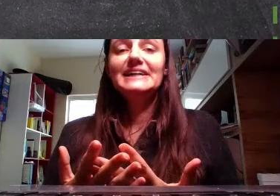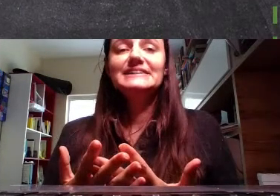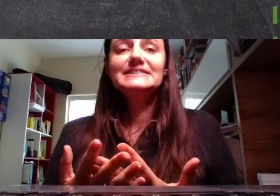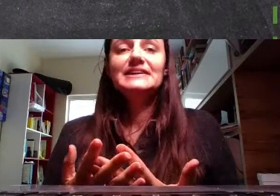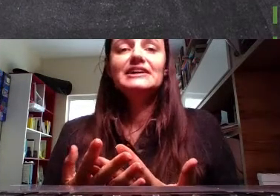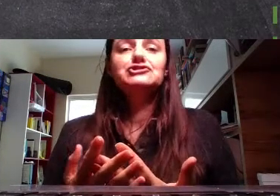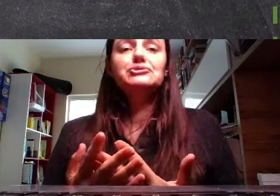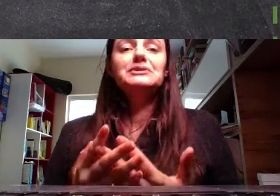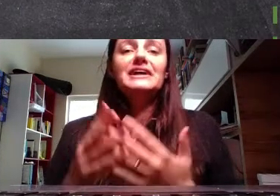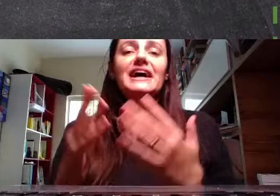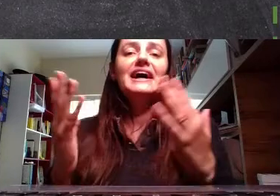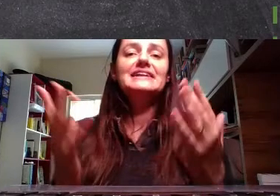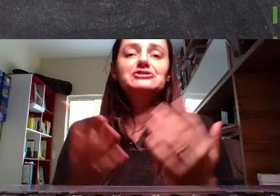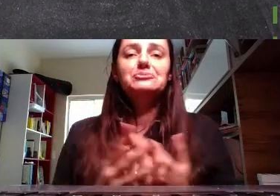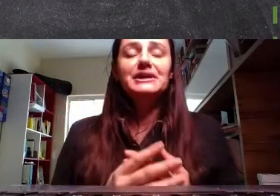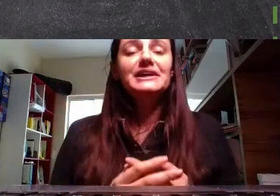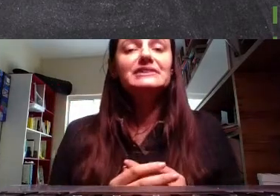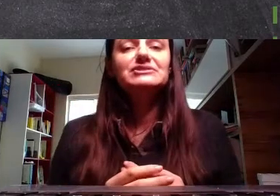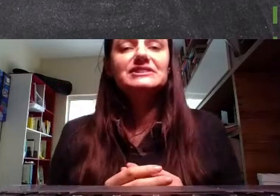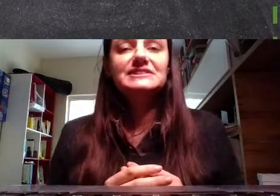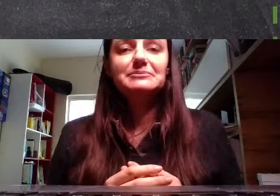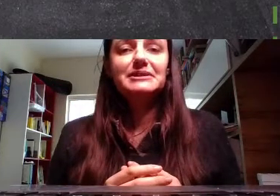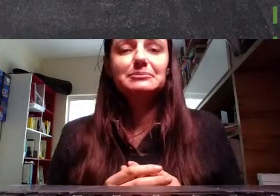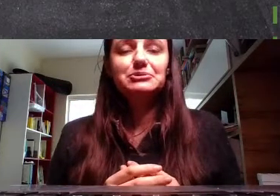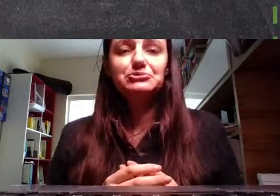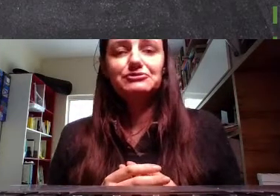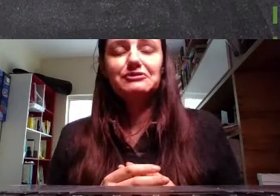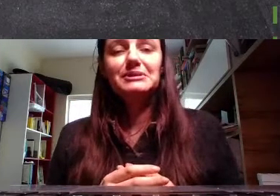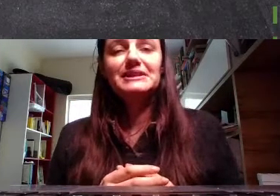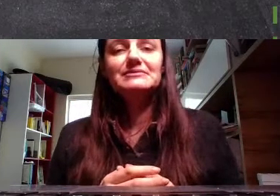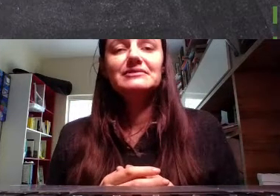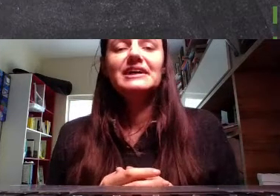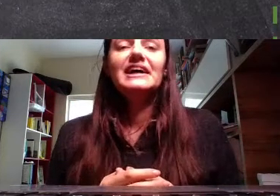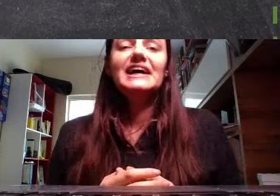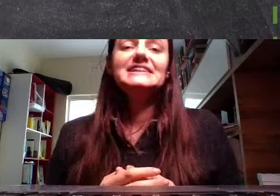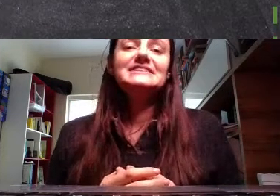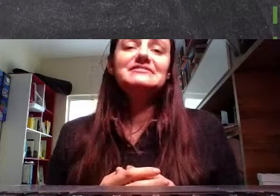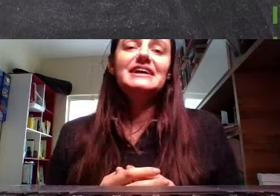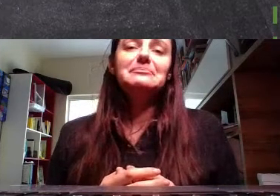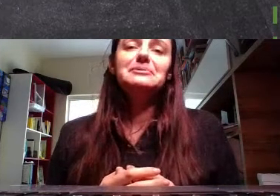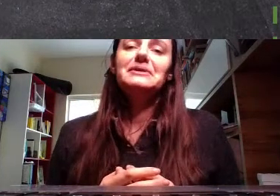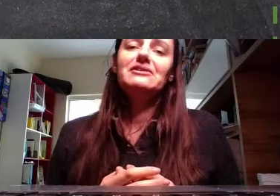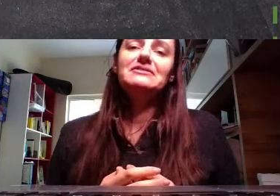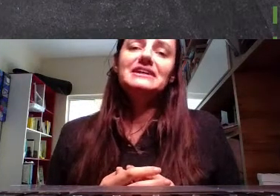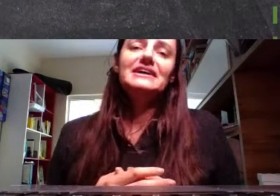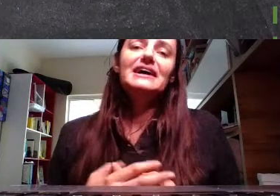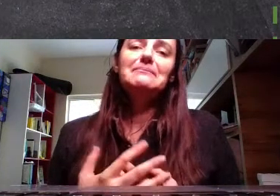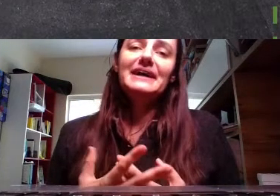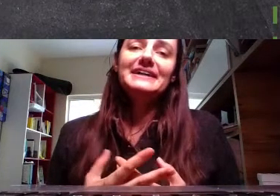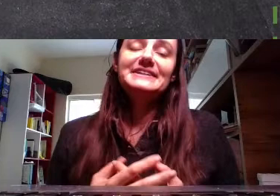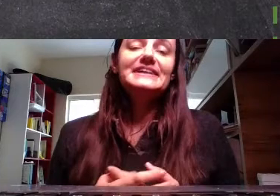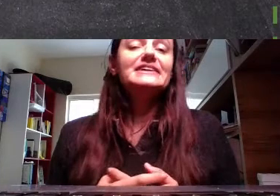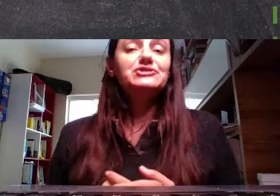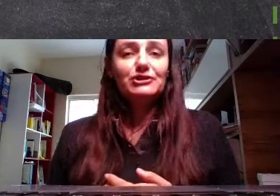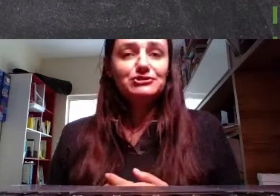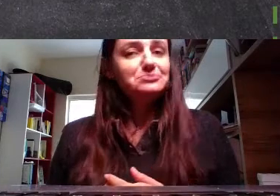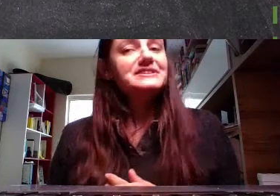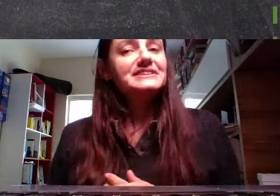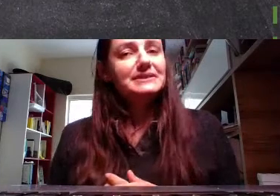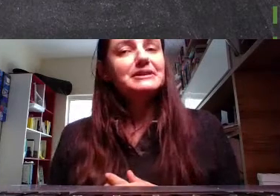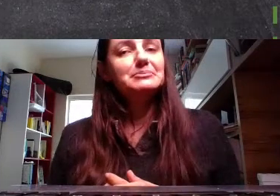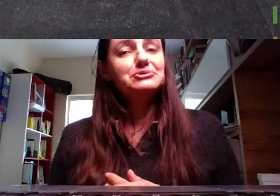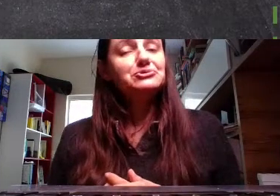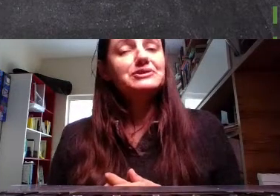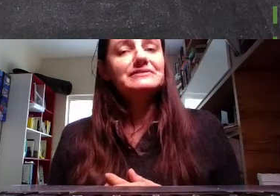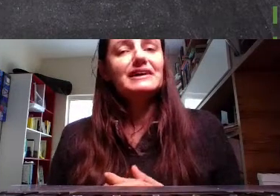mais detalhes sobre a anatomia do sistema reprodutor feminino, a gente vai para uma aula à parte que é só